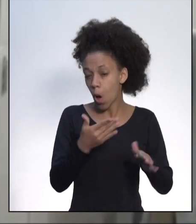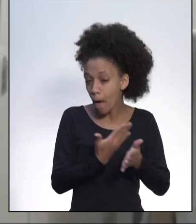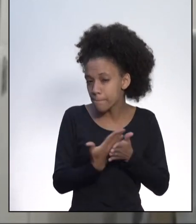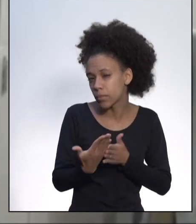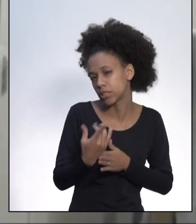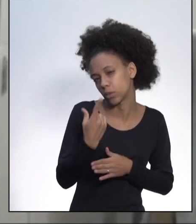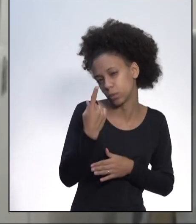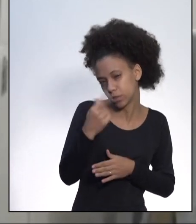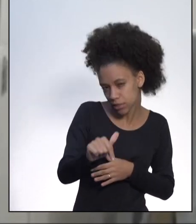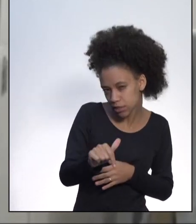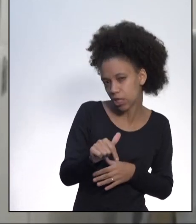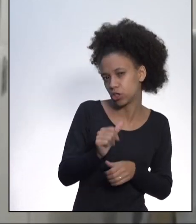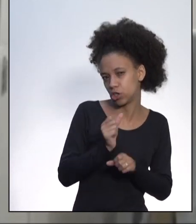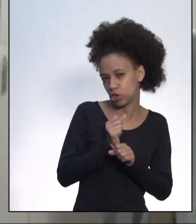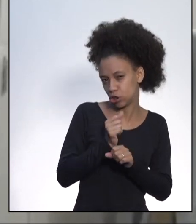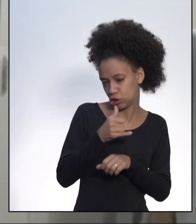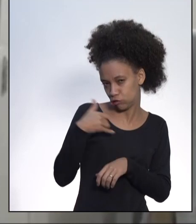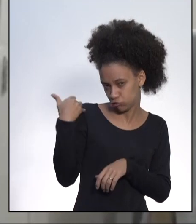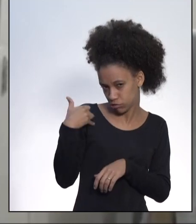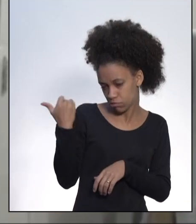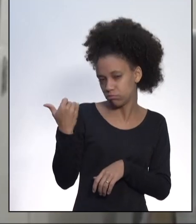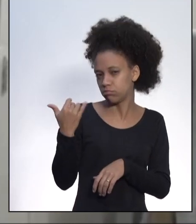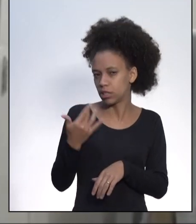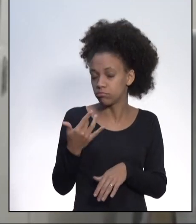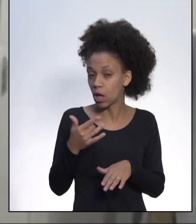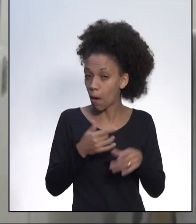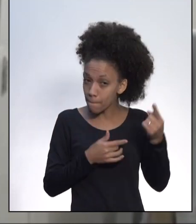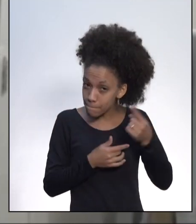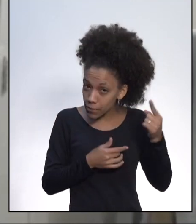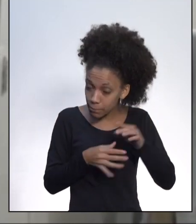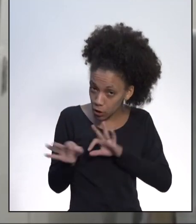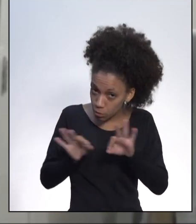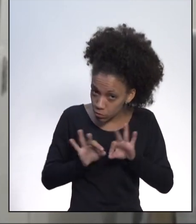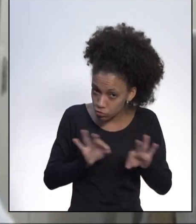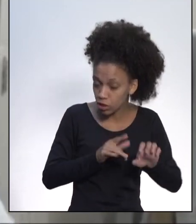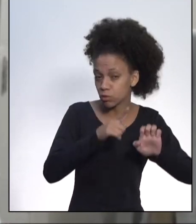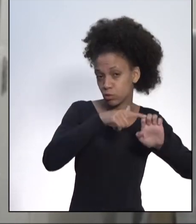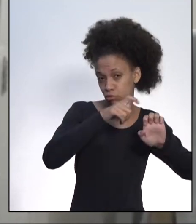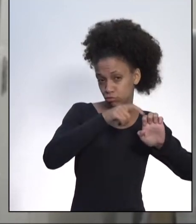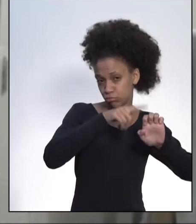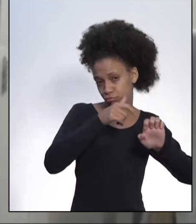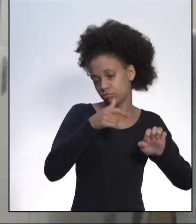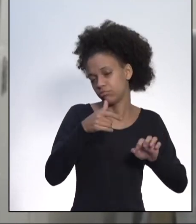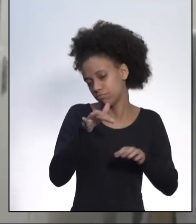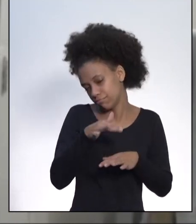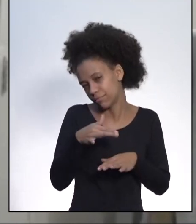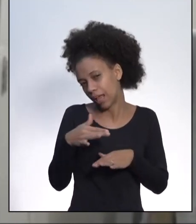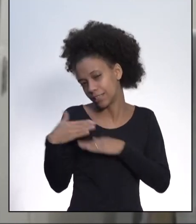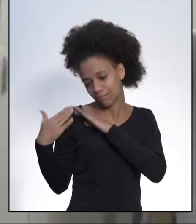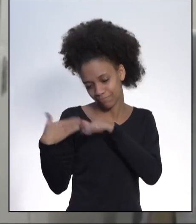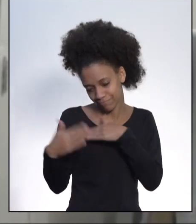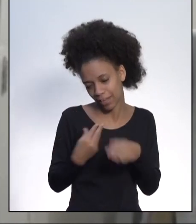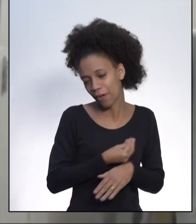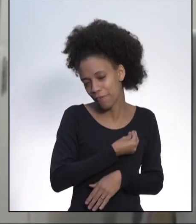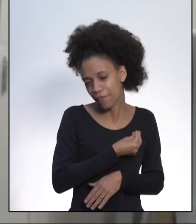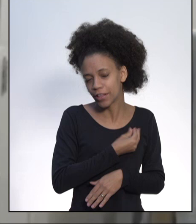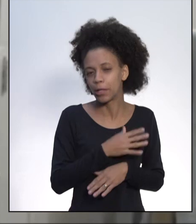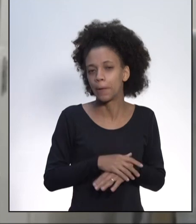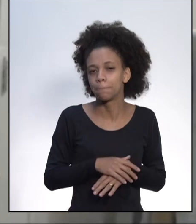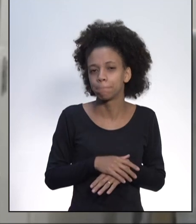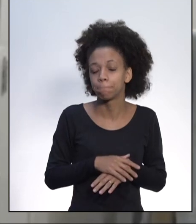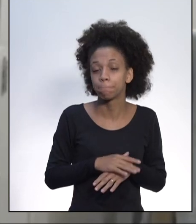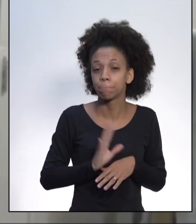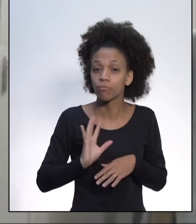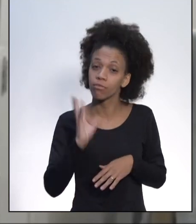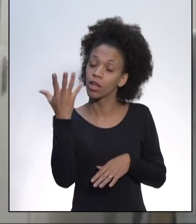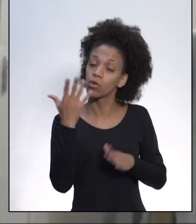anos. O primeiro projeto de empreendedorismo que eu tenho aí nessa minha bagagem, eu criei